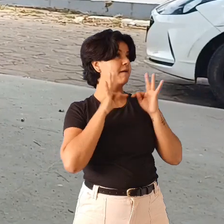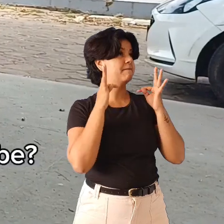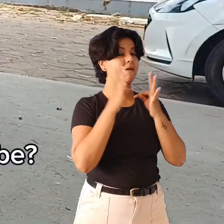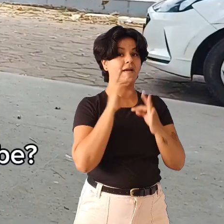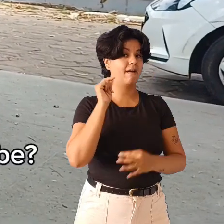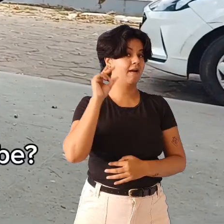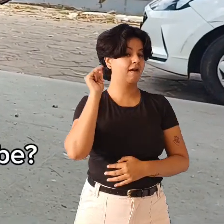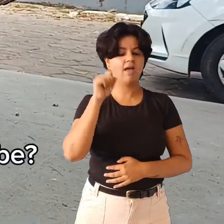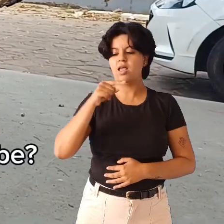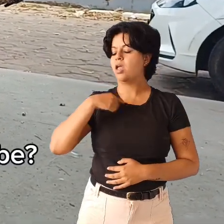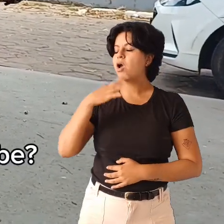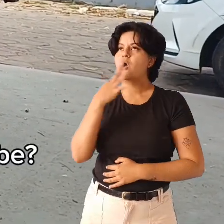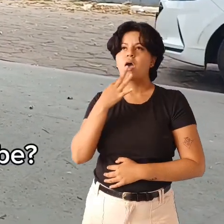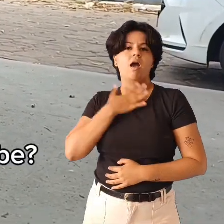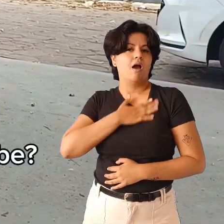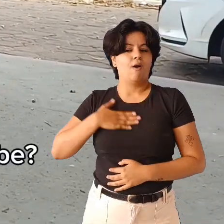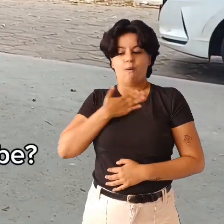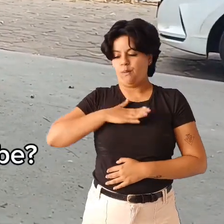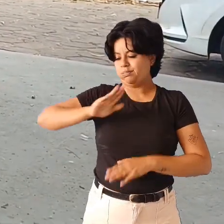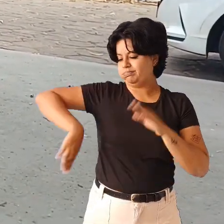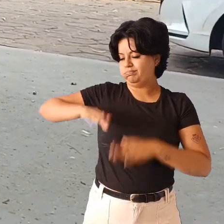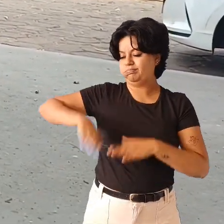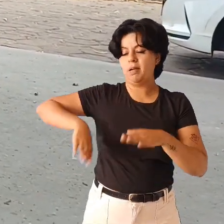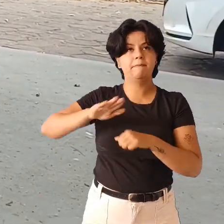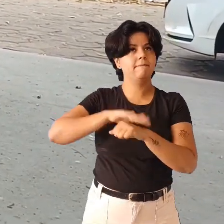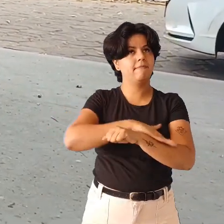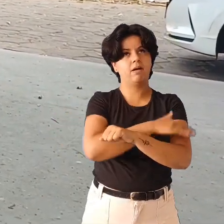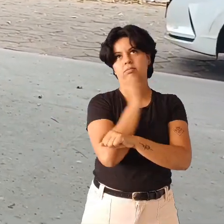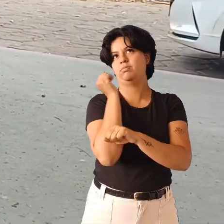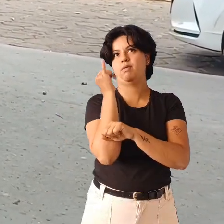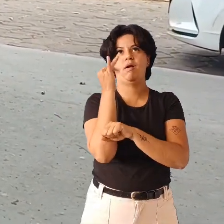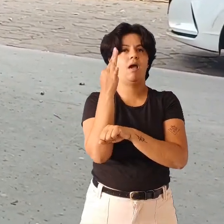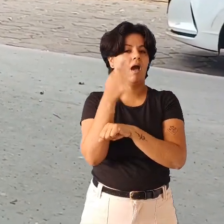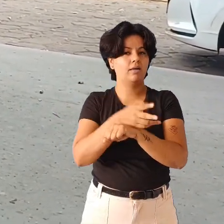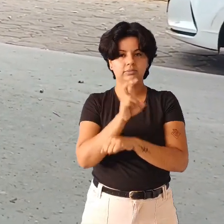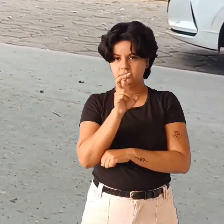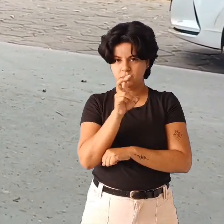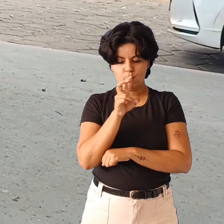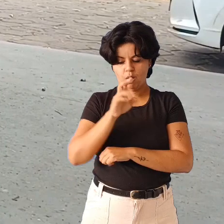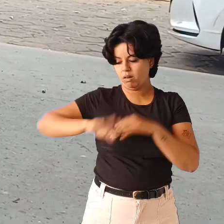imensa, é um dos exemplos do Guilherme, sabe, assim, esses do Gavião, tudinho.